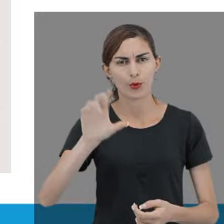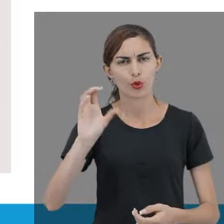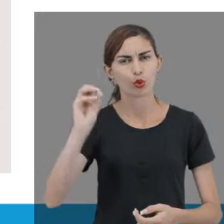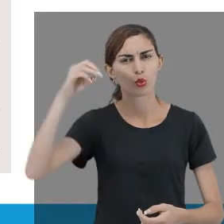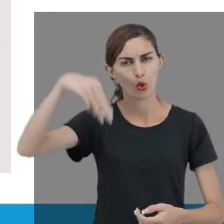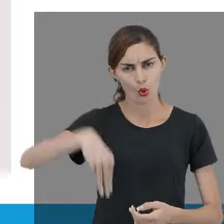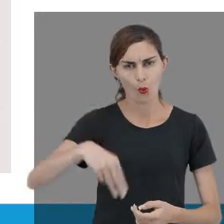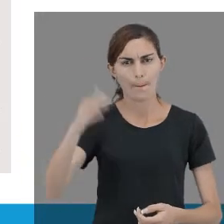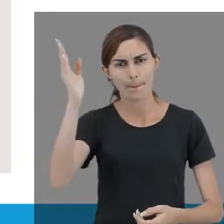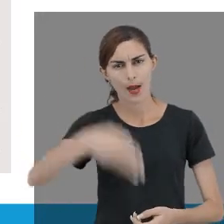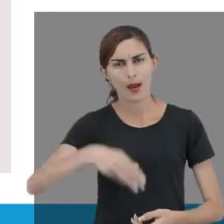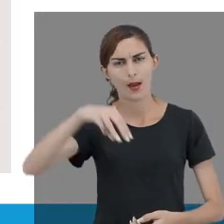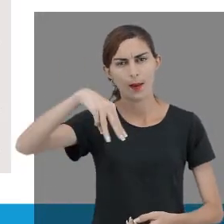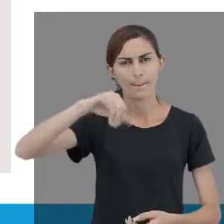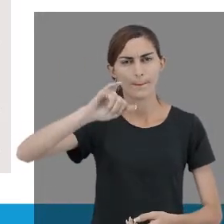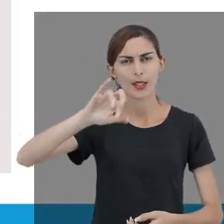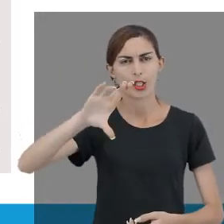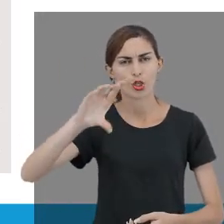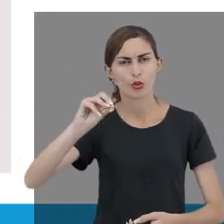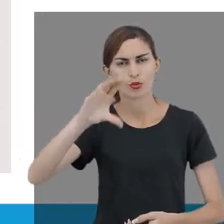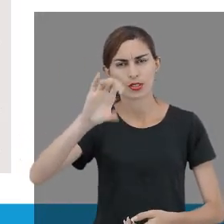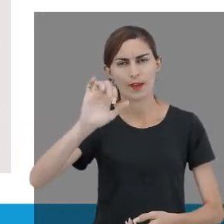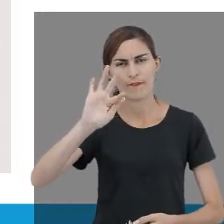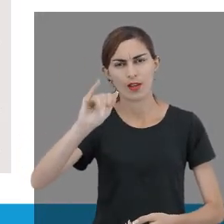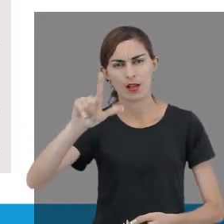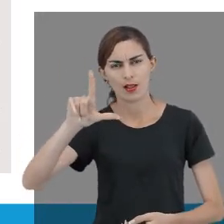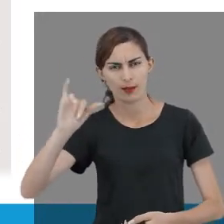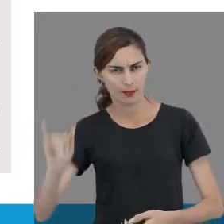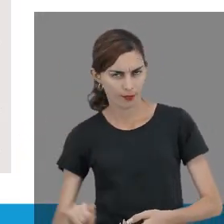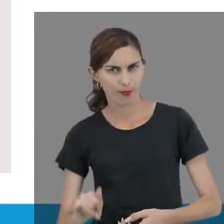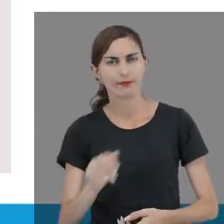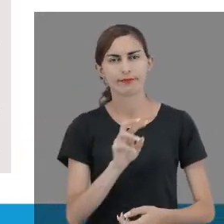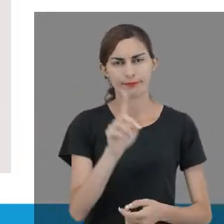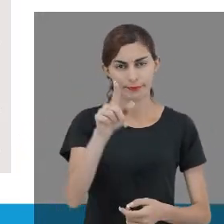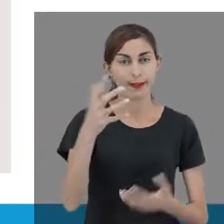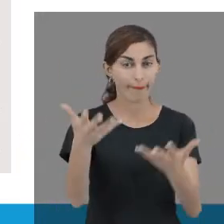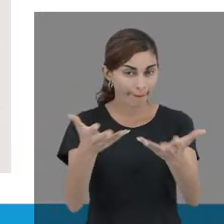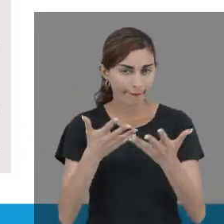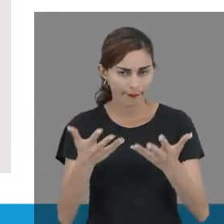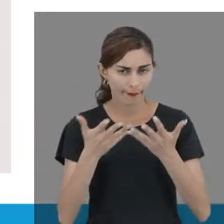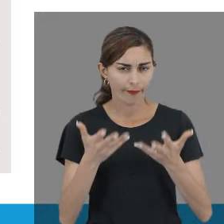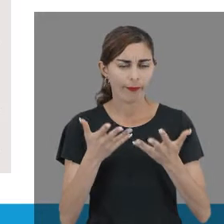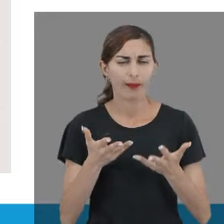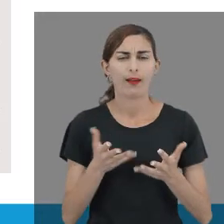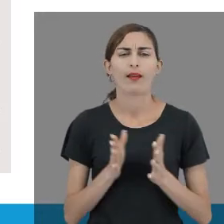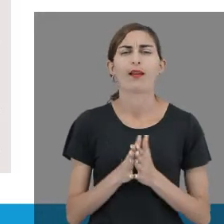cievespe.com/microcefalia. Esse link também está disponível toda a documentação de quem quer